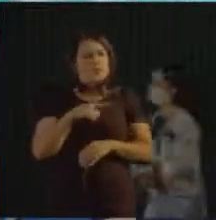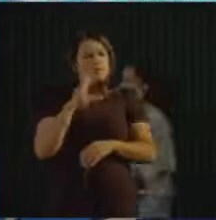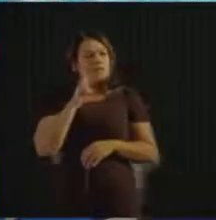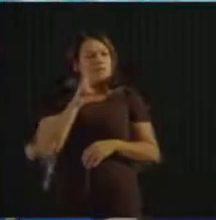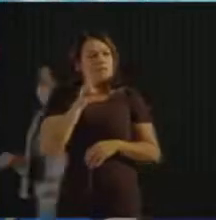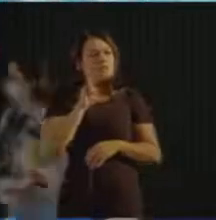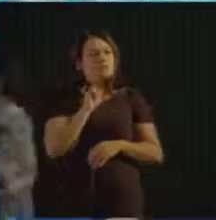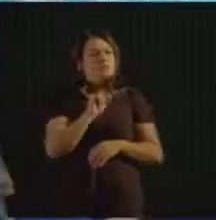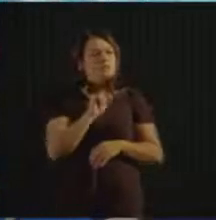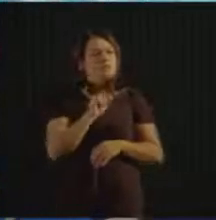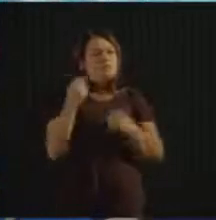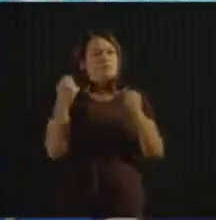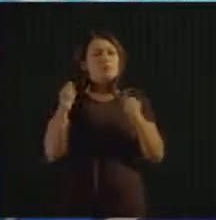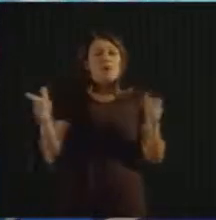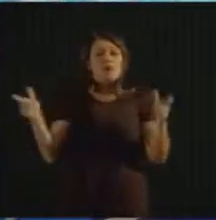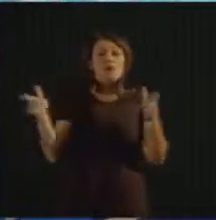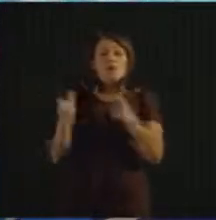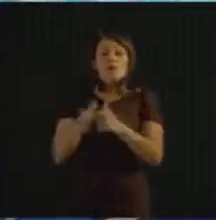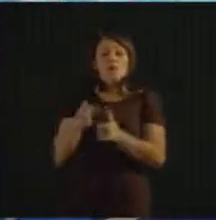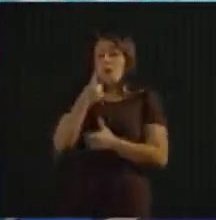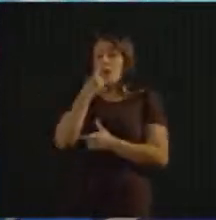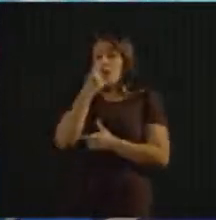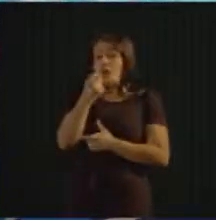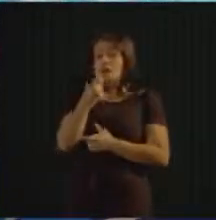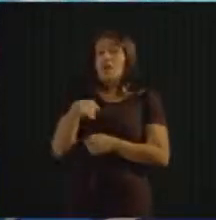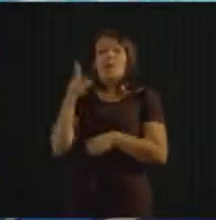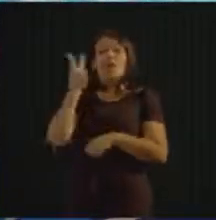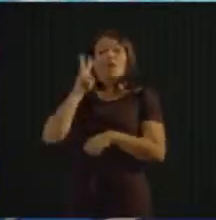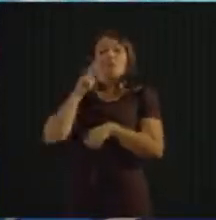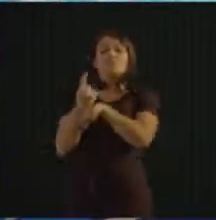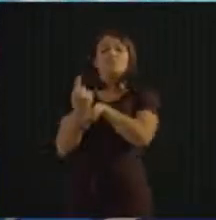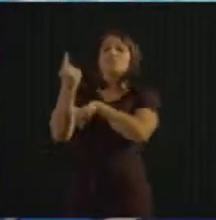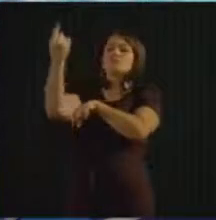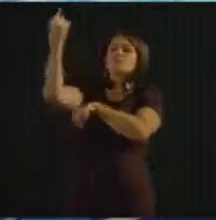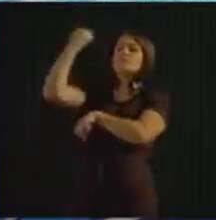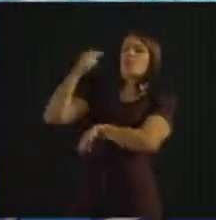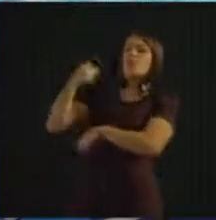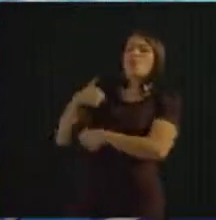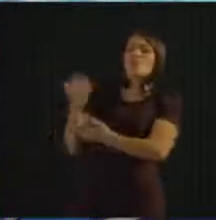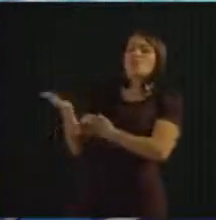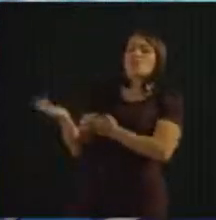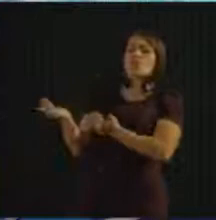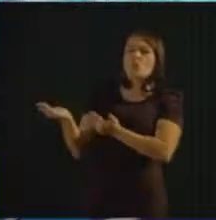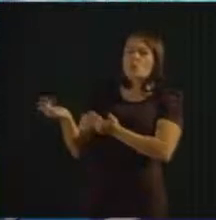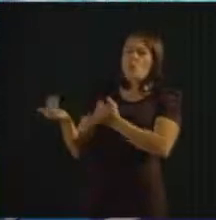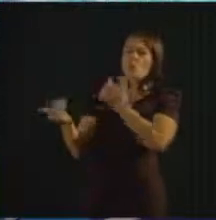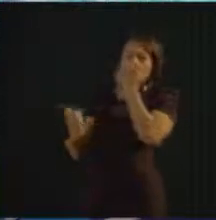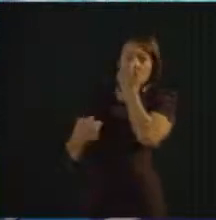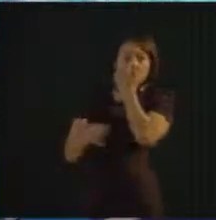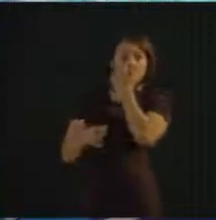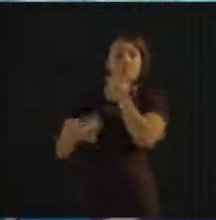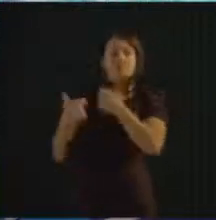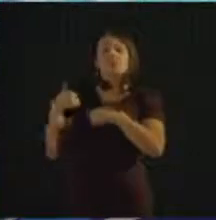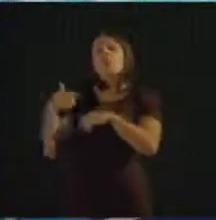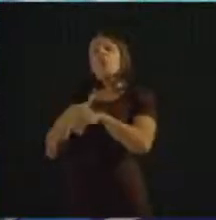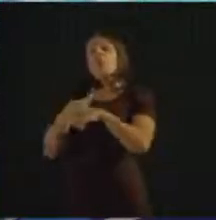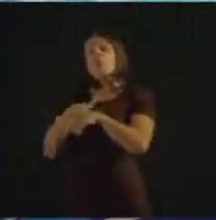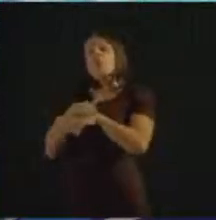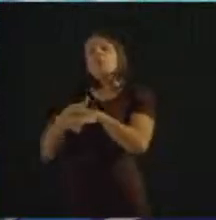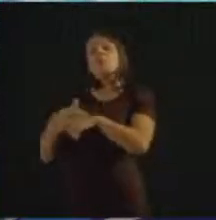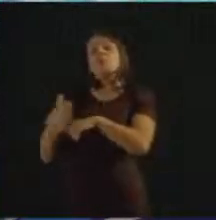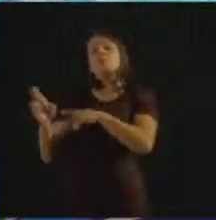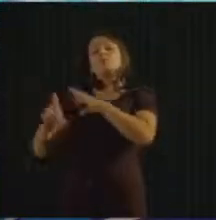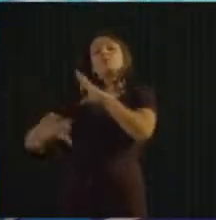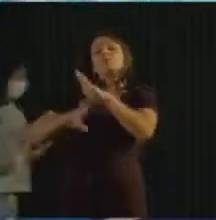eu lembro aqui, quando ele fala, né, de reduzir tudo. Eu lembro quando era garoto, eu tinha comentado com o pessoal das cooperativas de reciclagem,